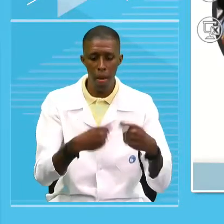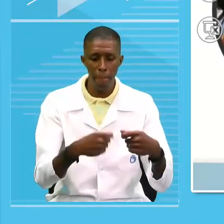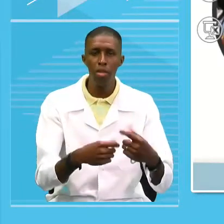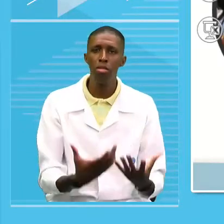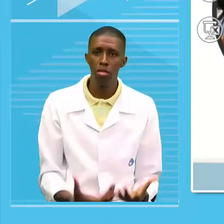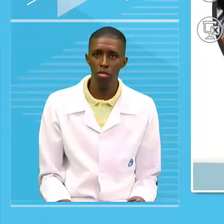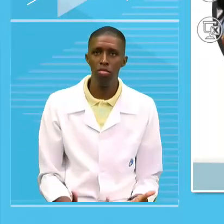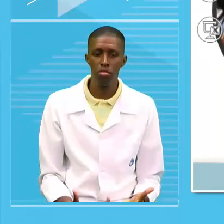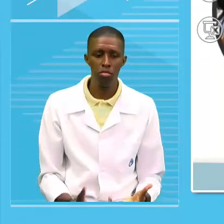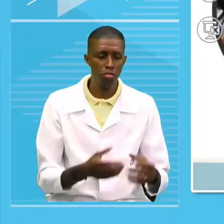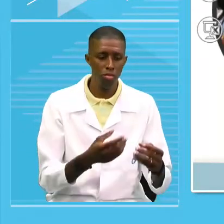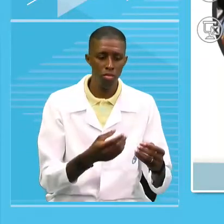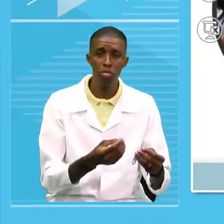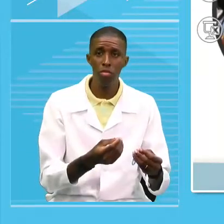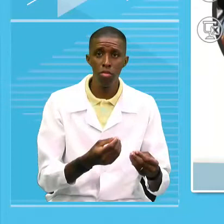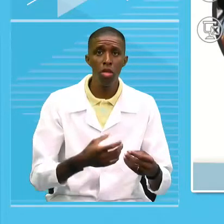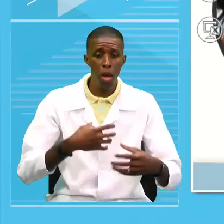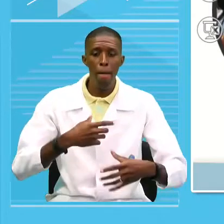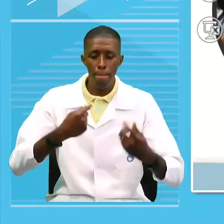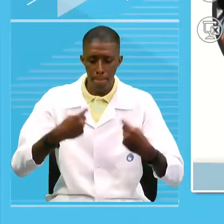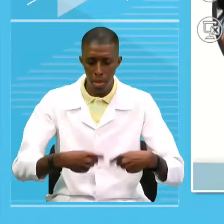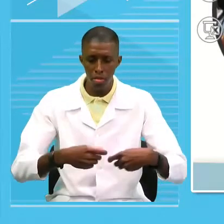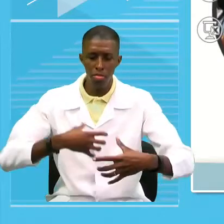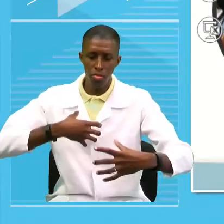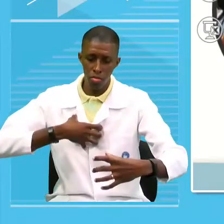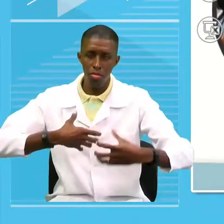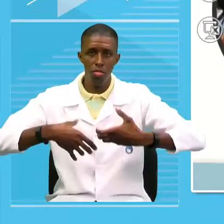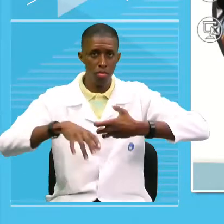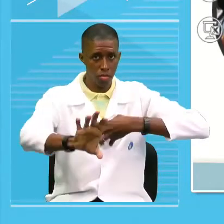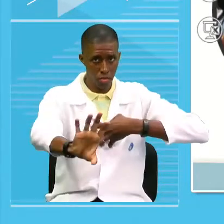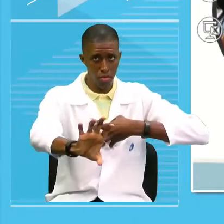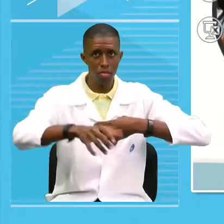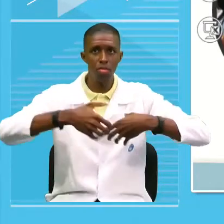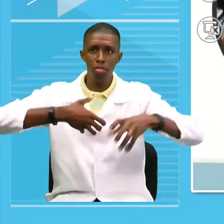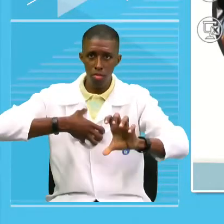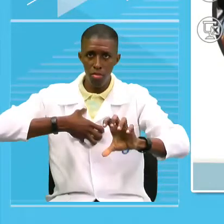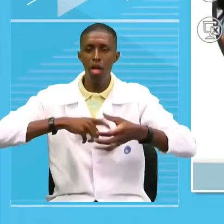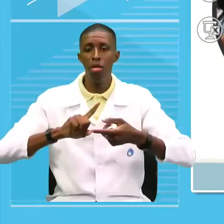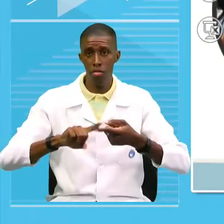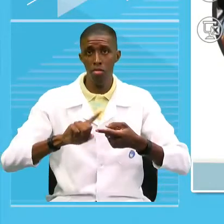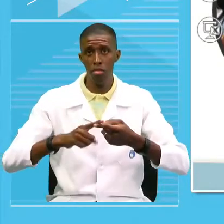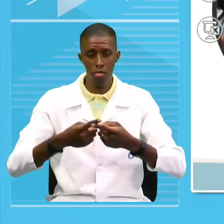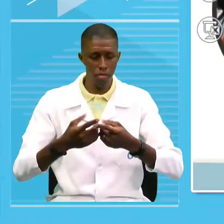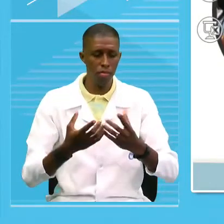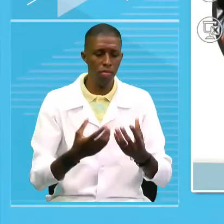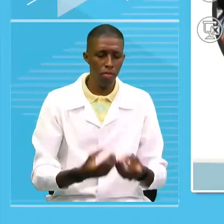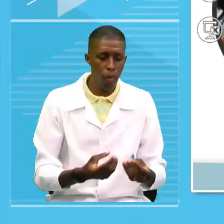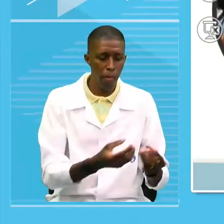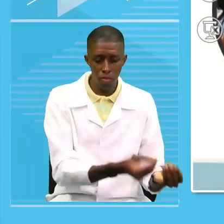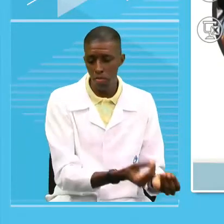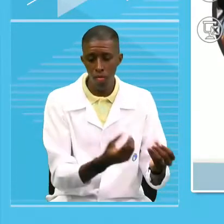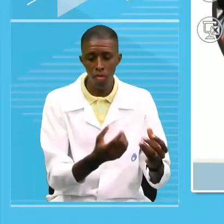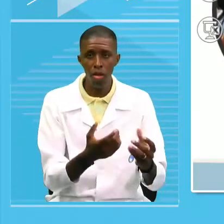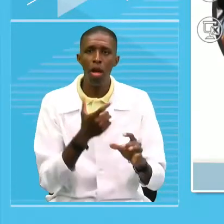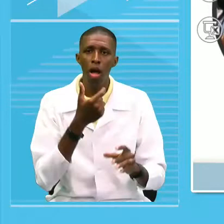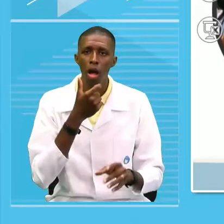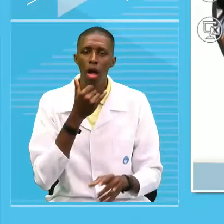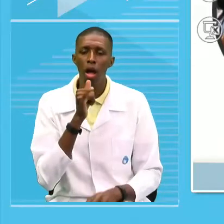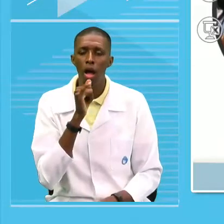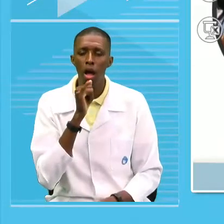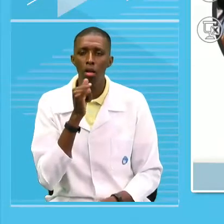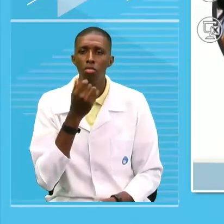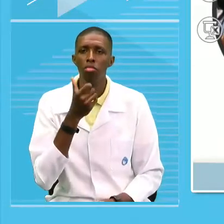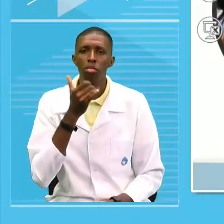com certeza você já passaram sobre por isso né que a tia lá no ensino infantil ela diz olha Ana Cristina